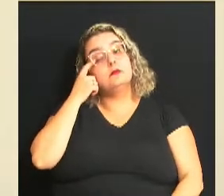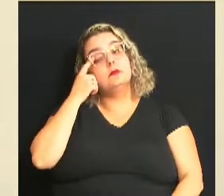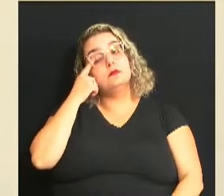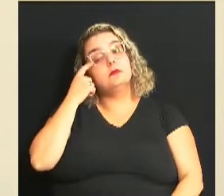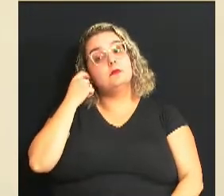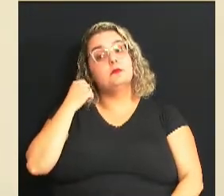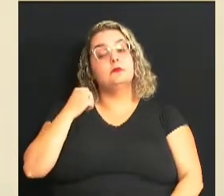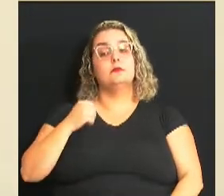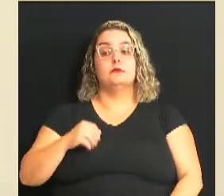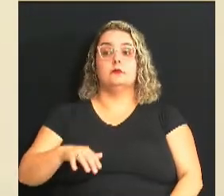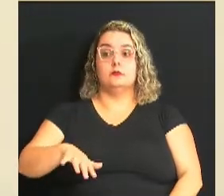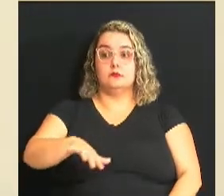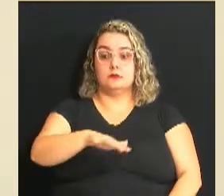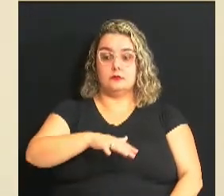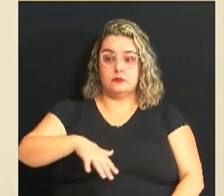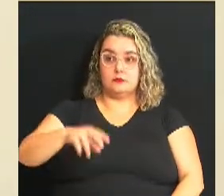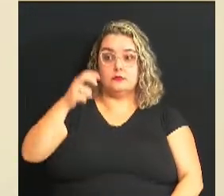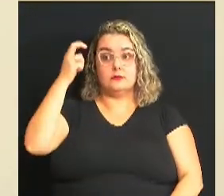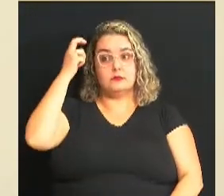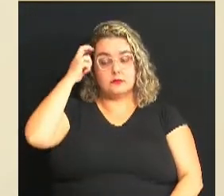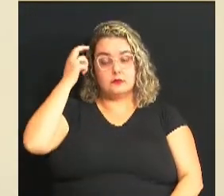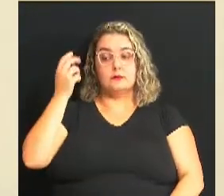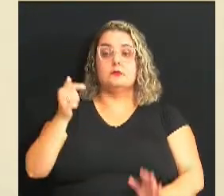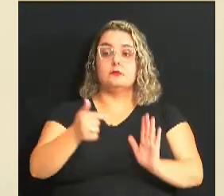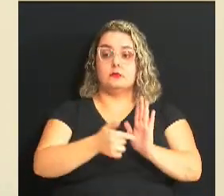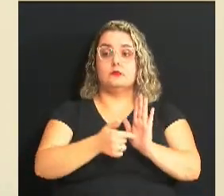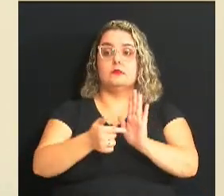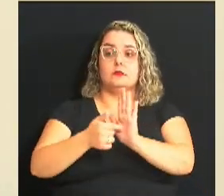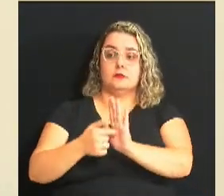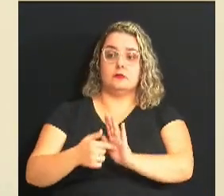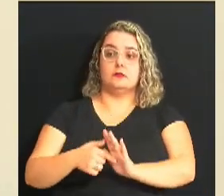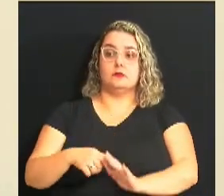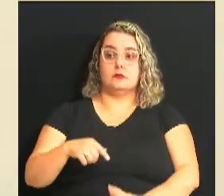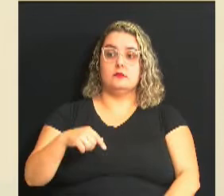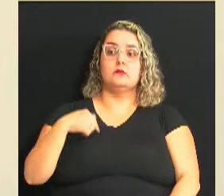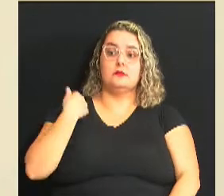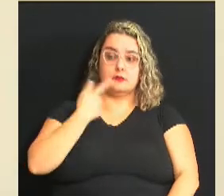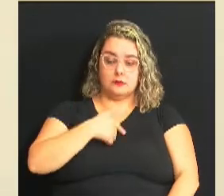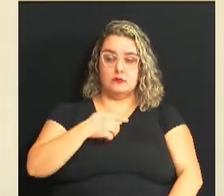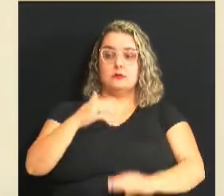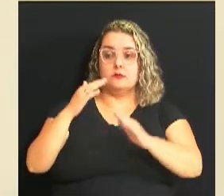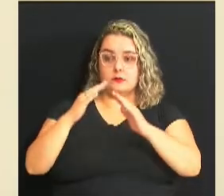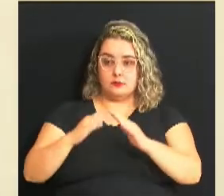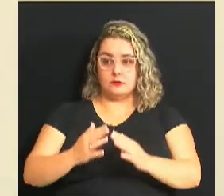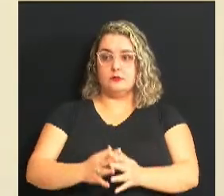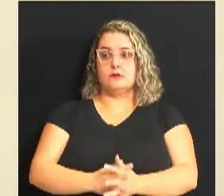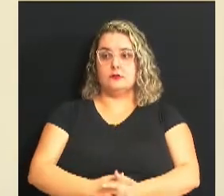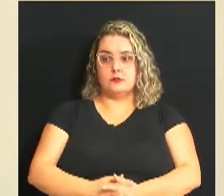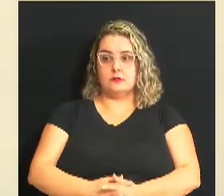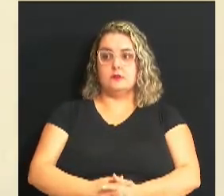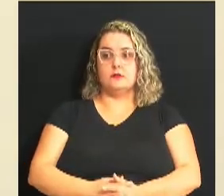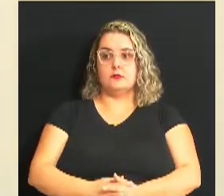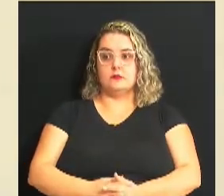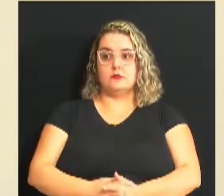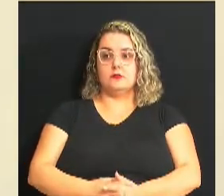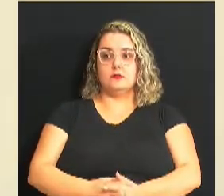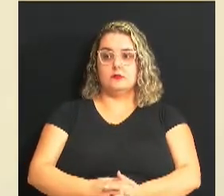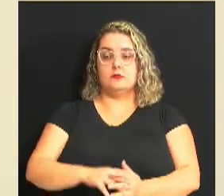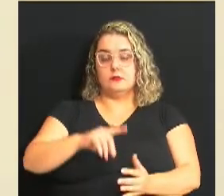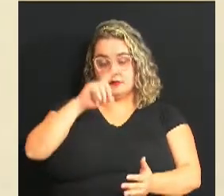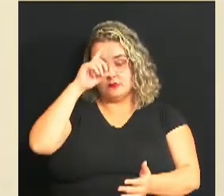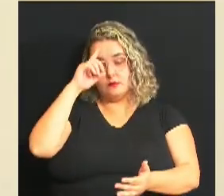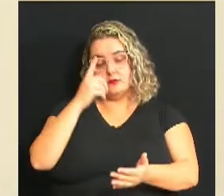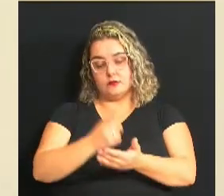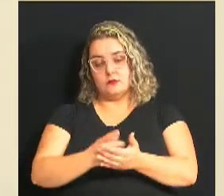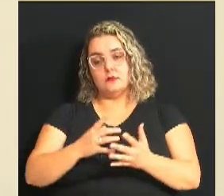na Estação Cultura e mostrar que aquilo era a nossa casa. Então, aquilo foi, assim, muito uma decisão